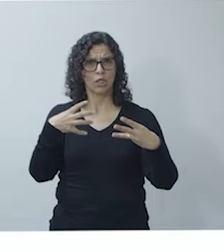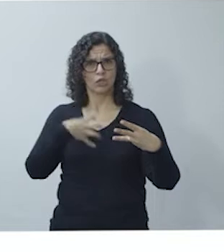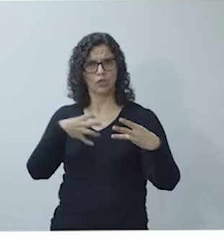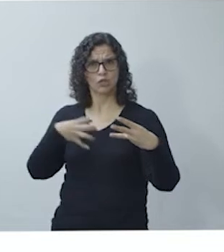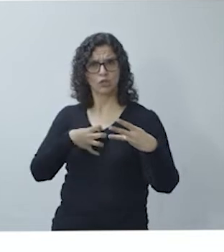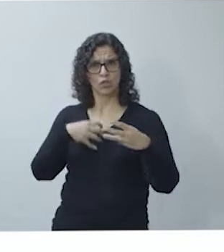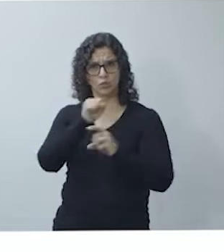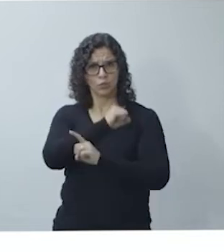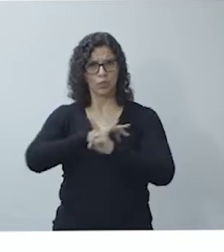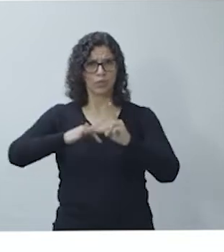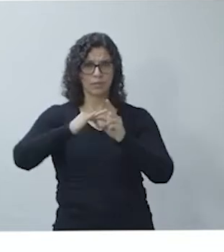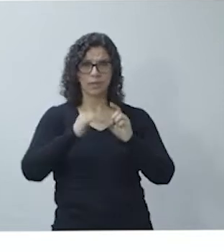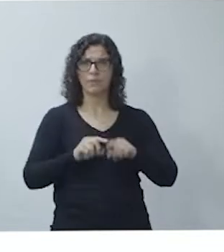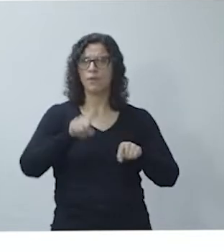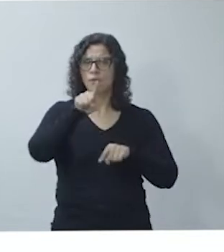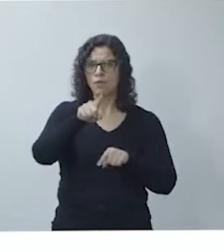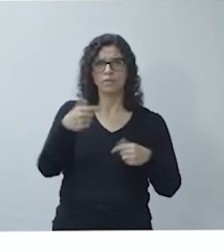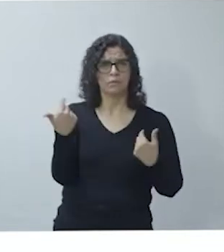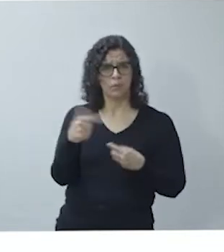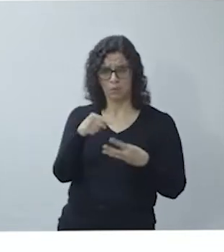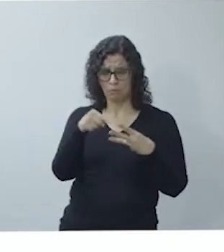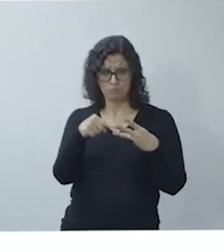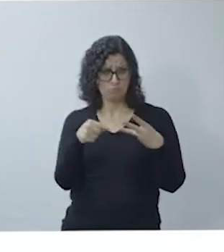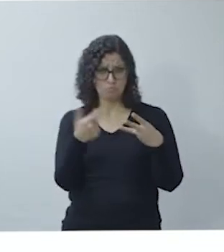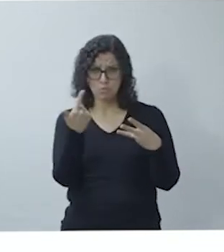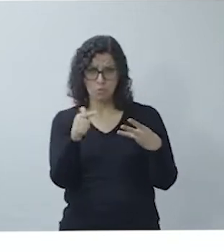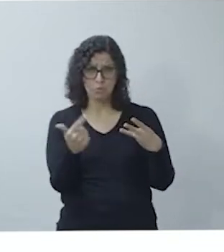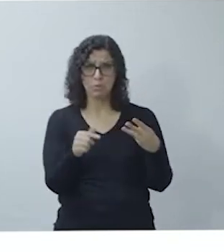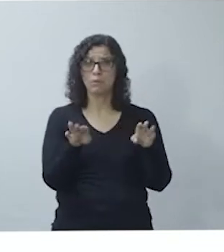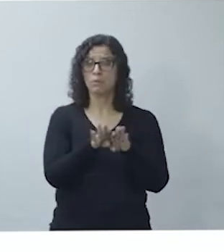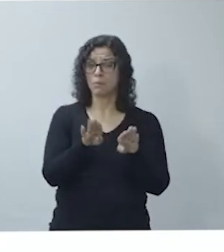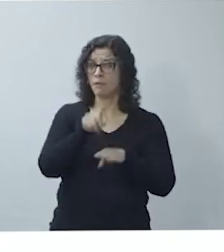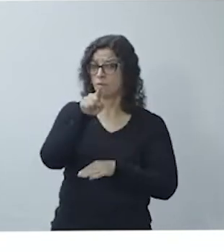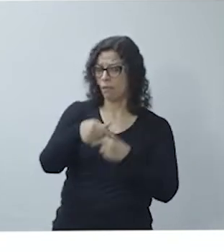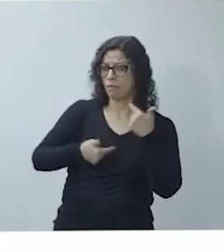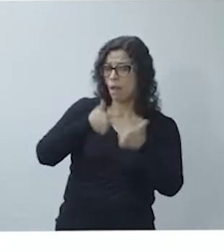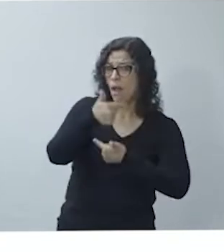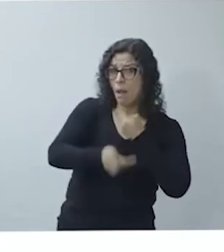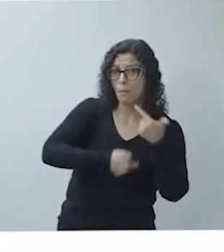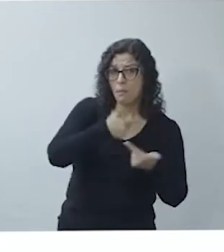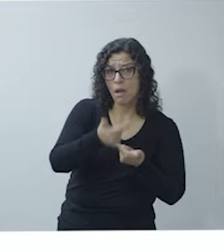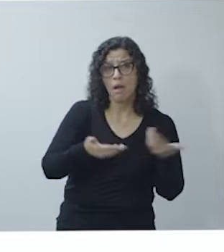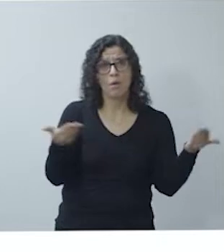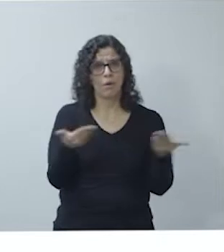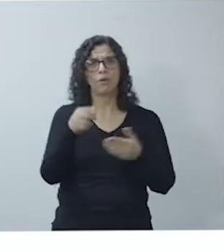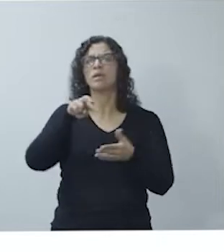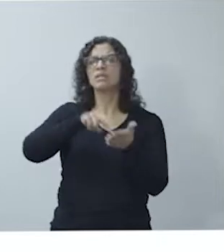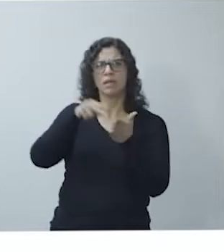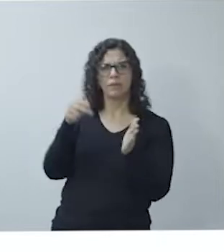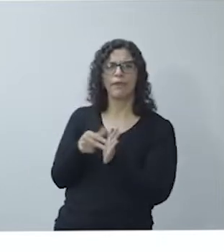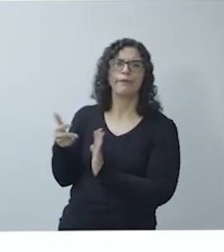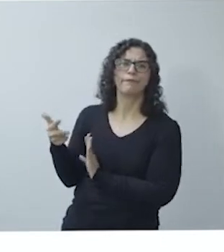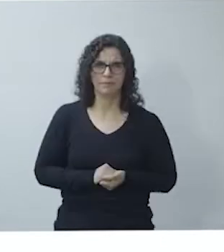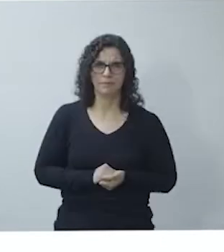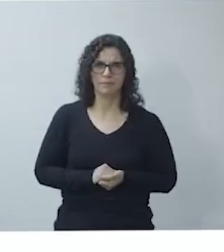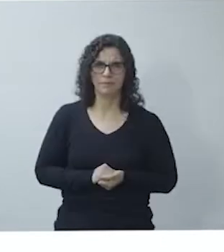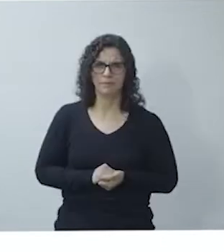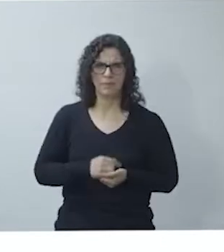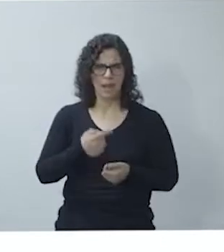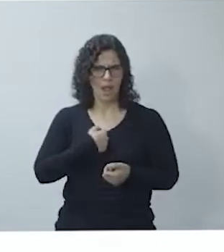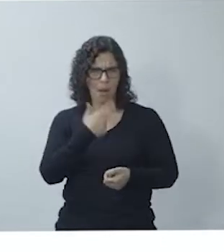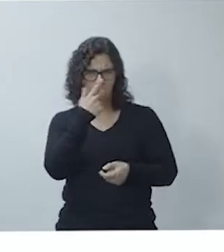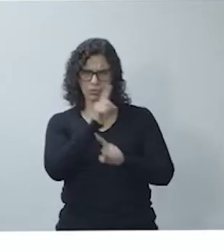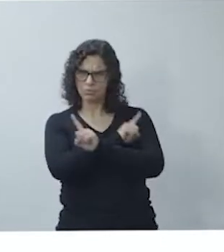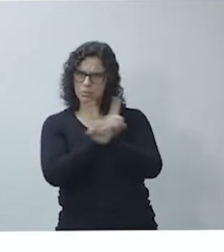posição. Desde que você não as tem, mesmo trabalhando, é vagabundo. Eu